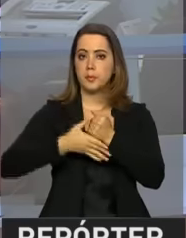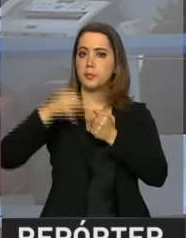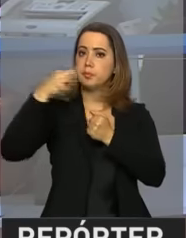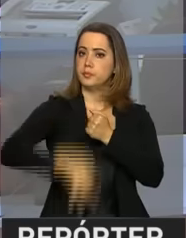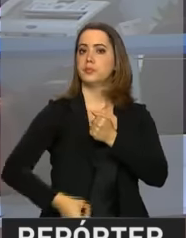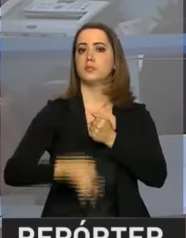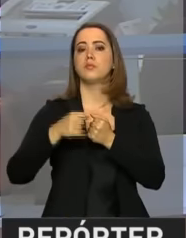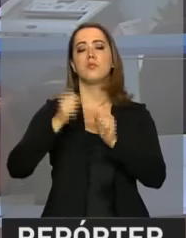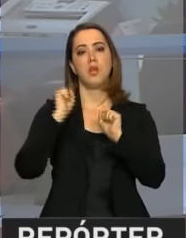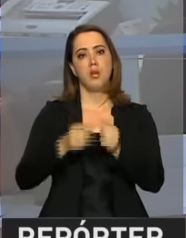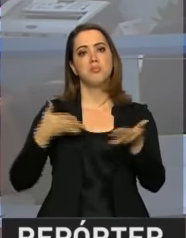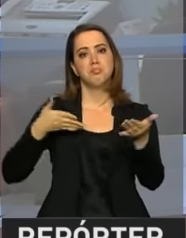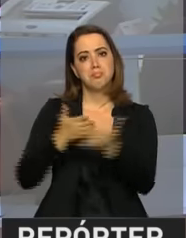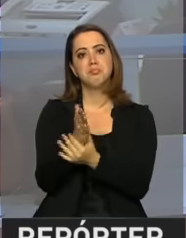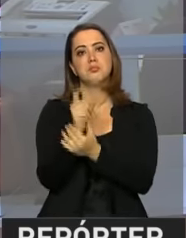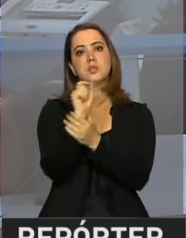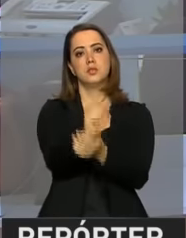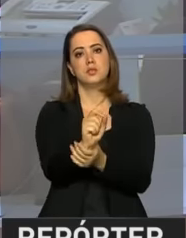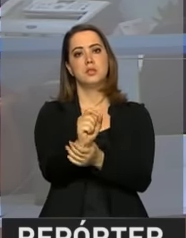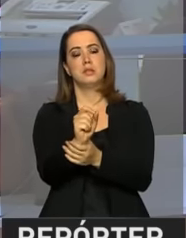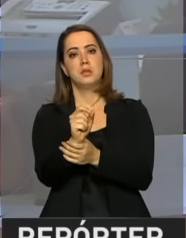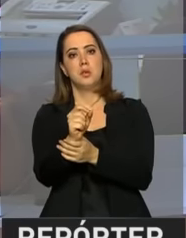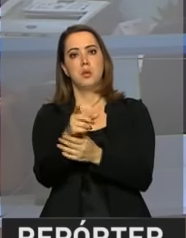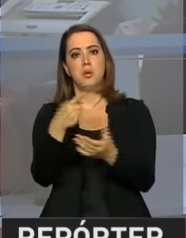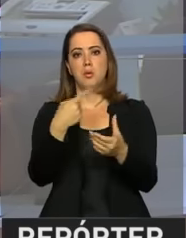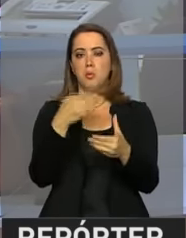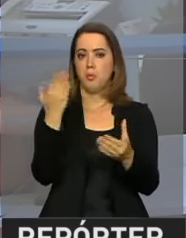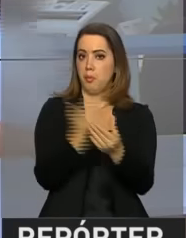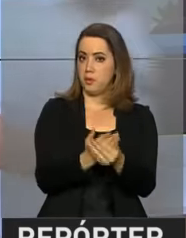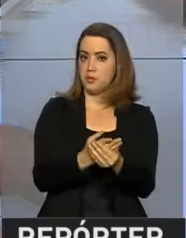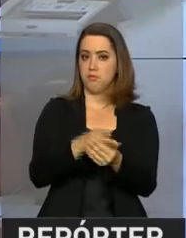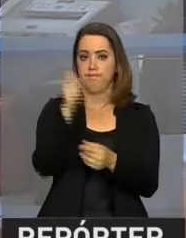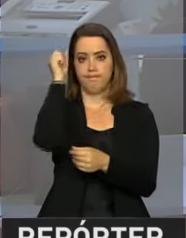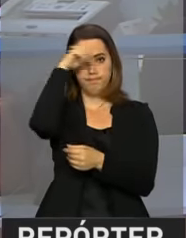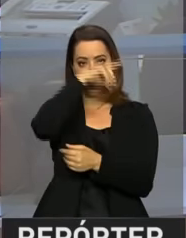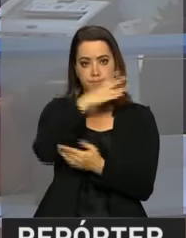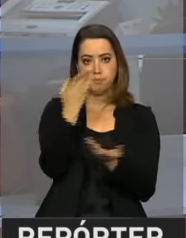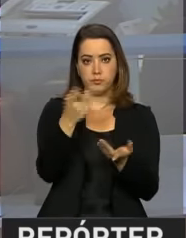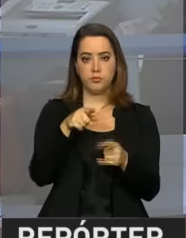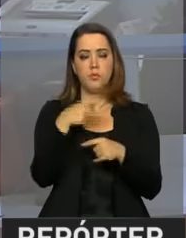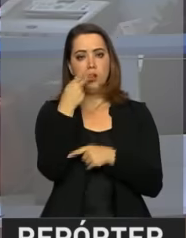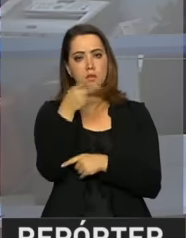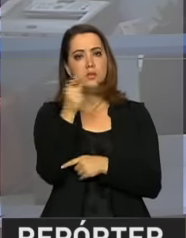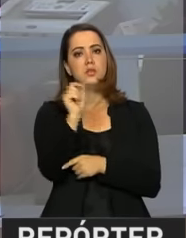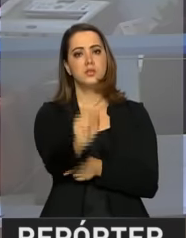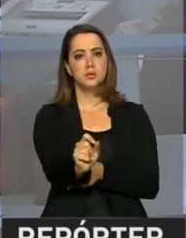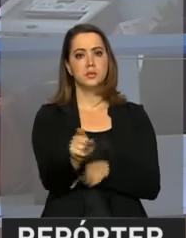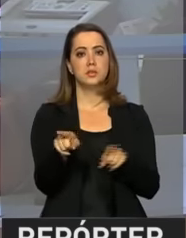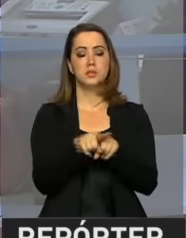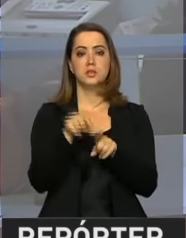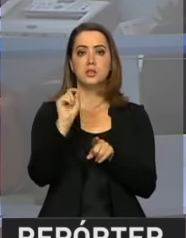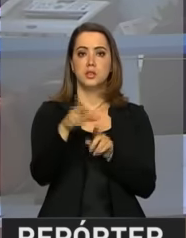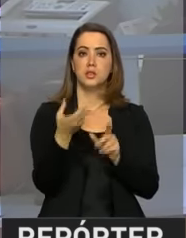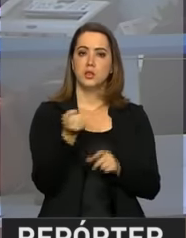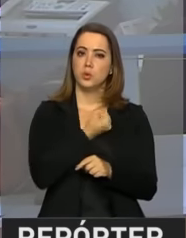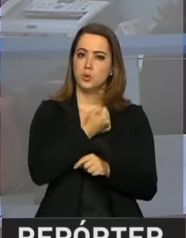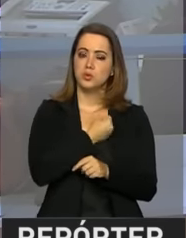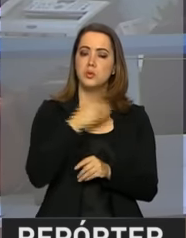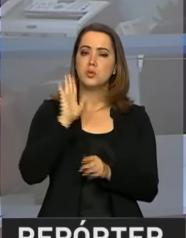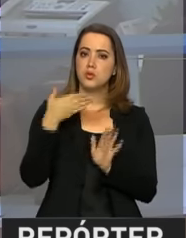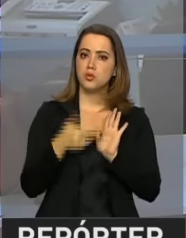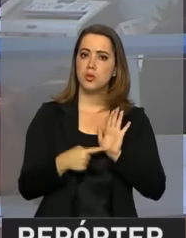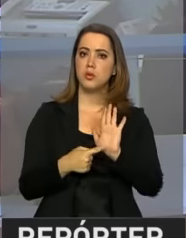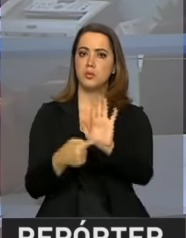será possível aprovar questões aparentemente difíceis. Temer ressaltou ainda que os indicadores já apontam a volta